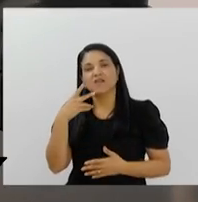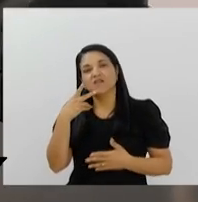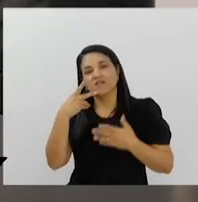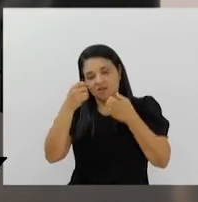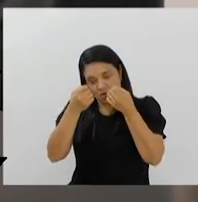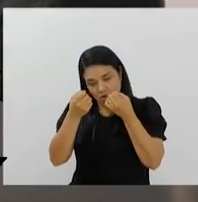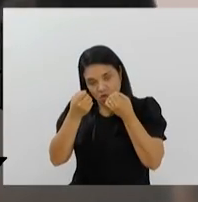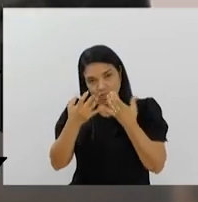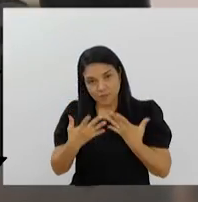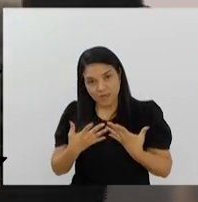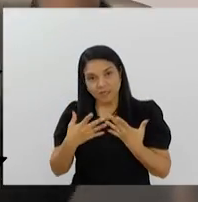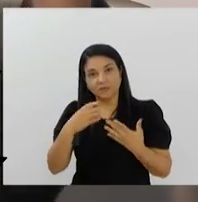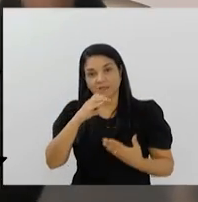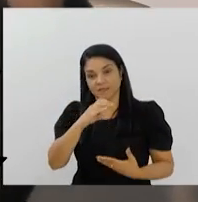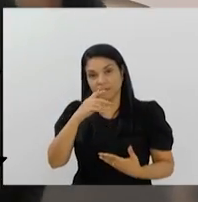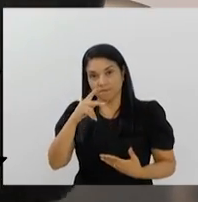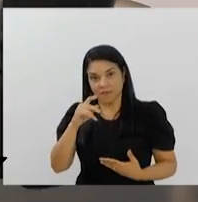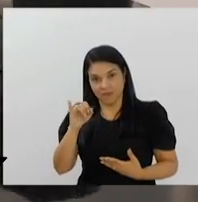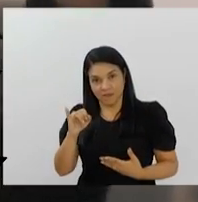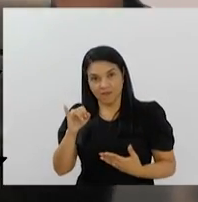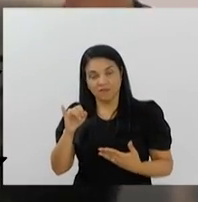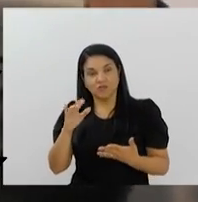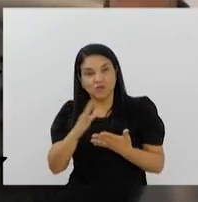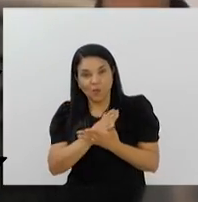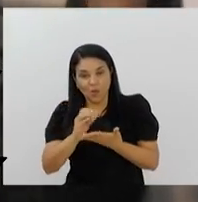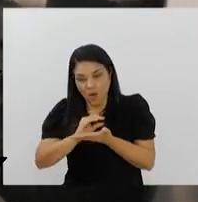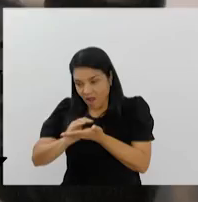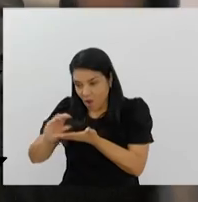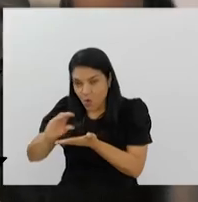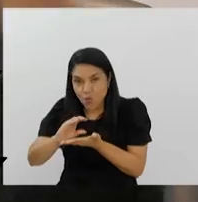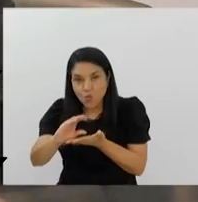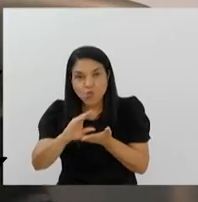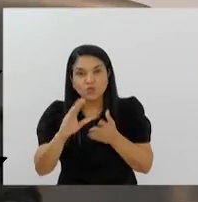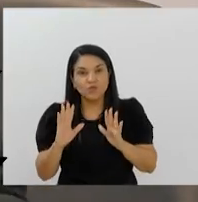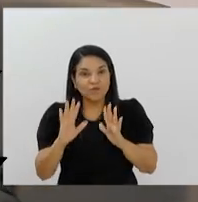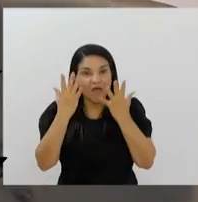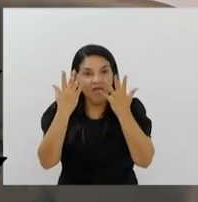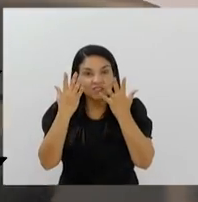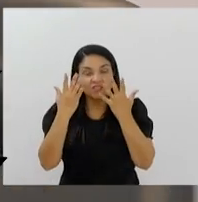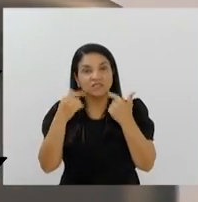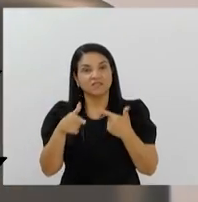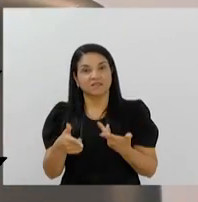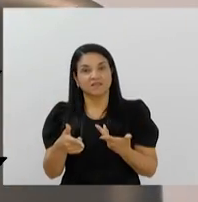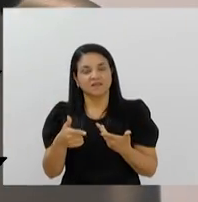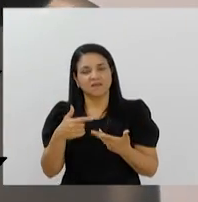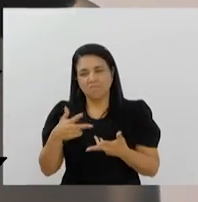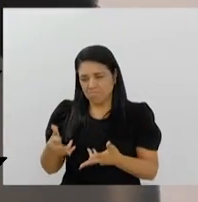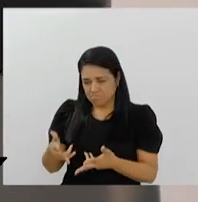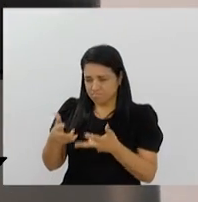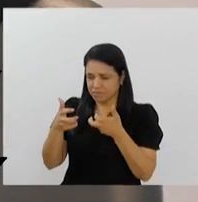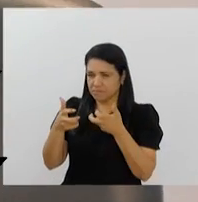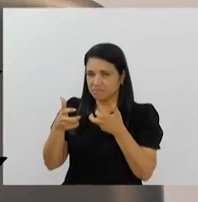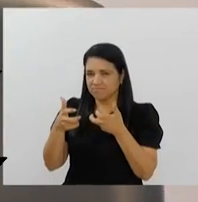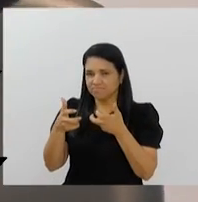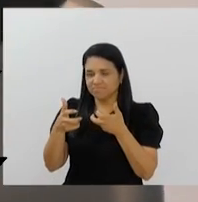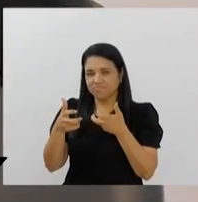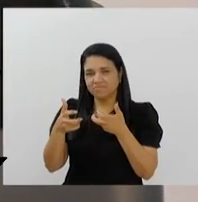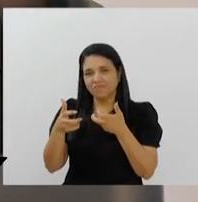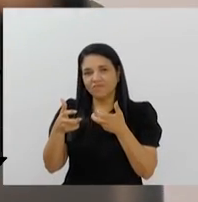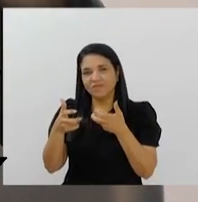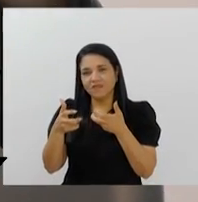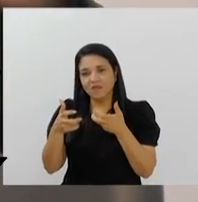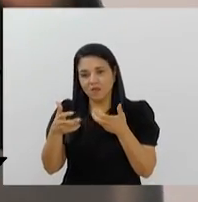de algumas algumas farras do boi de recurso para festa não sei o que não sei o quê e a gente vê ess